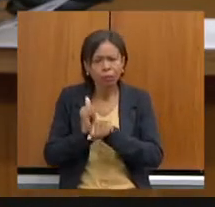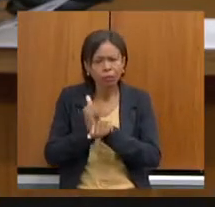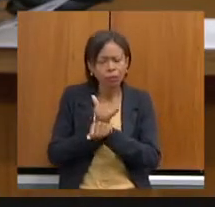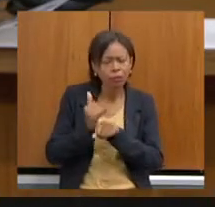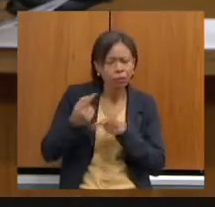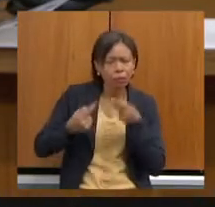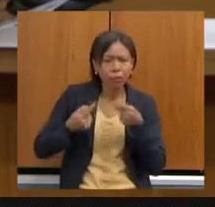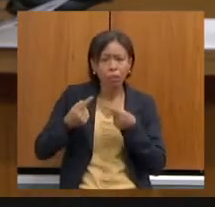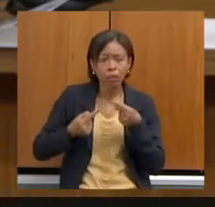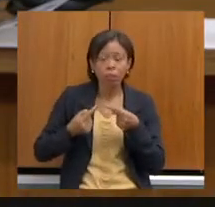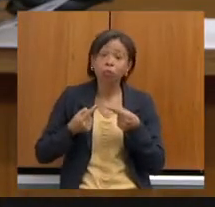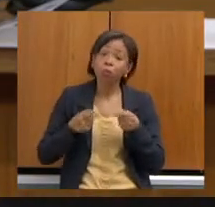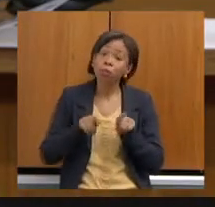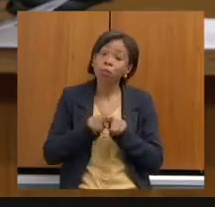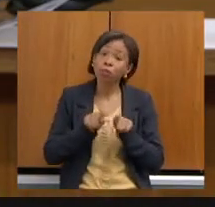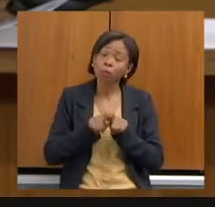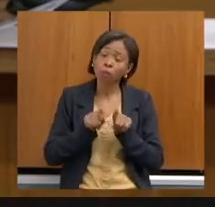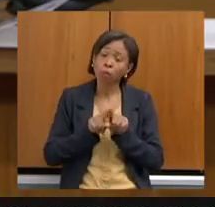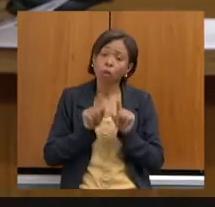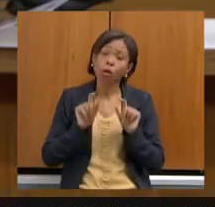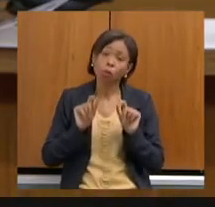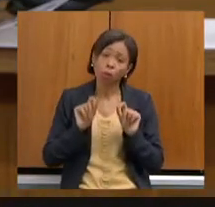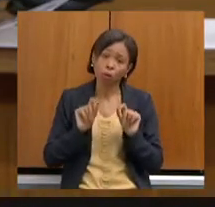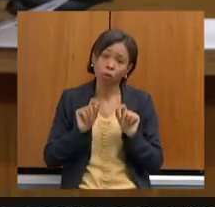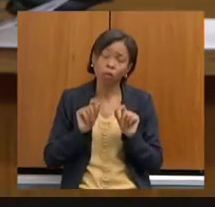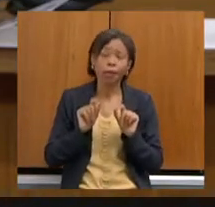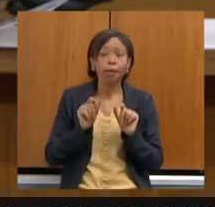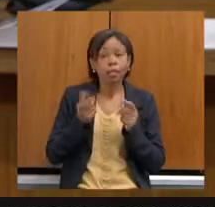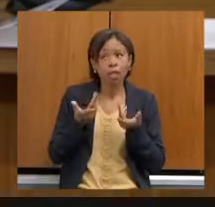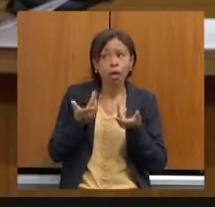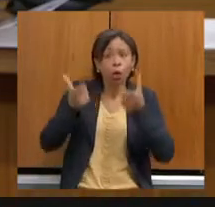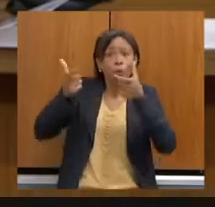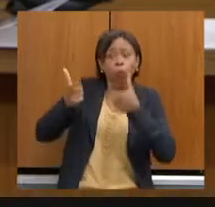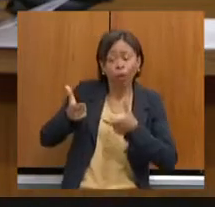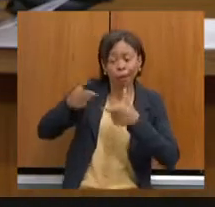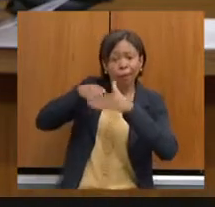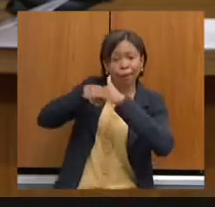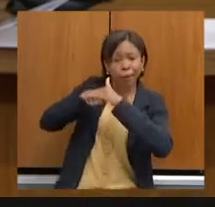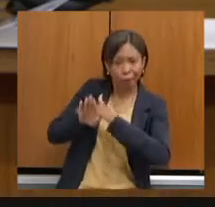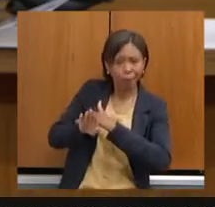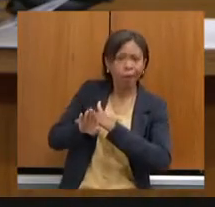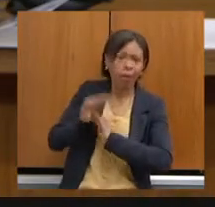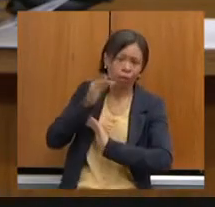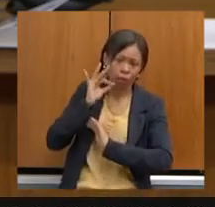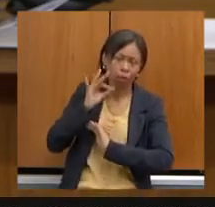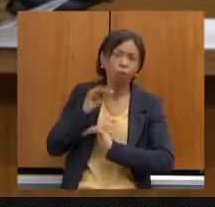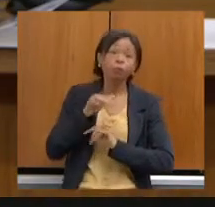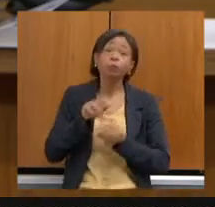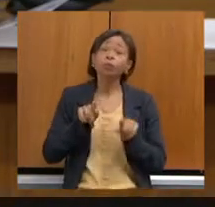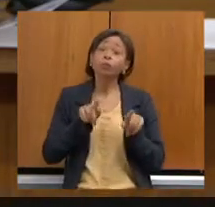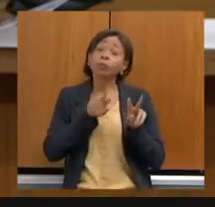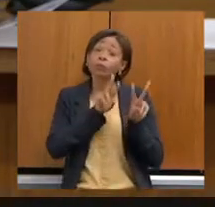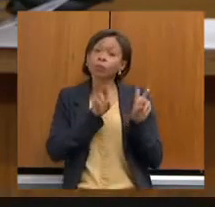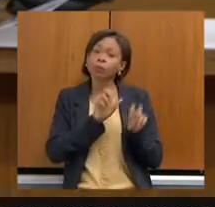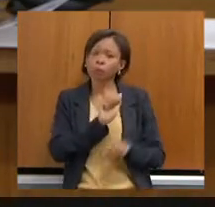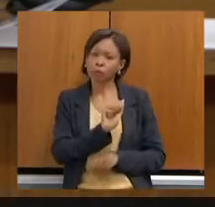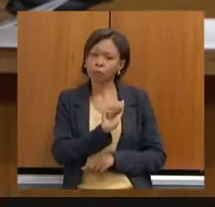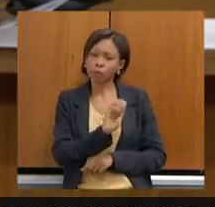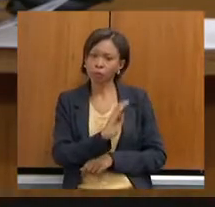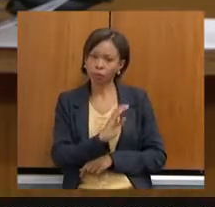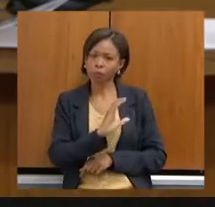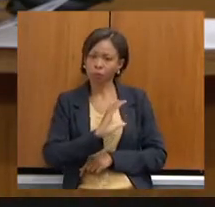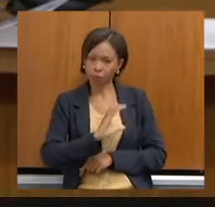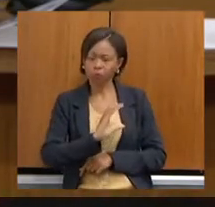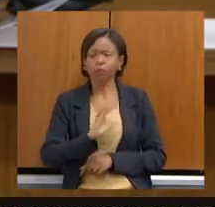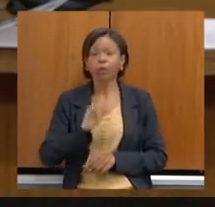que agora a gente acredita que vai ser do armazenamento em relação ao ABC esse ano ainda a Teresa